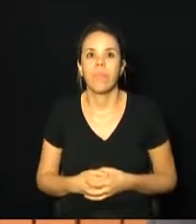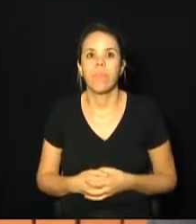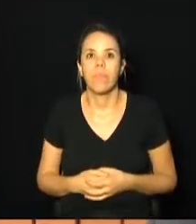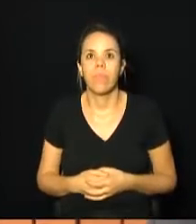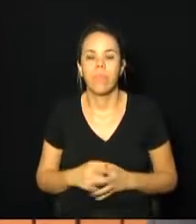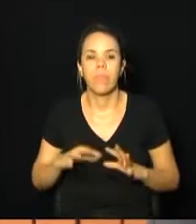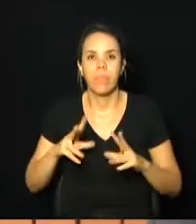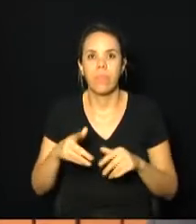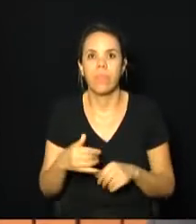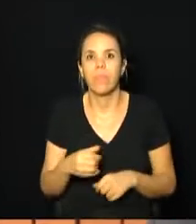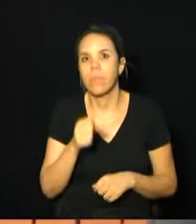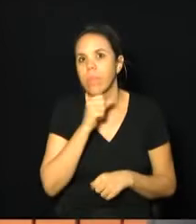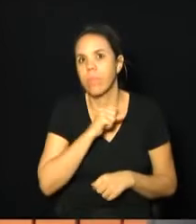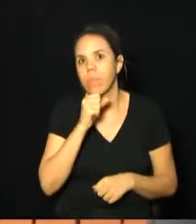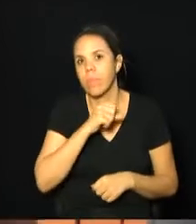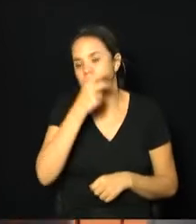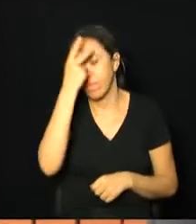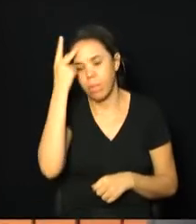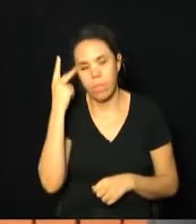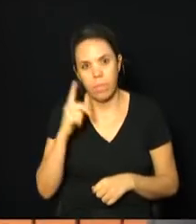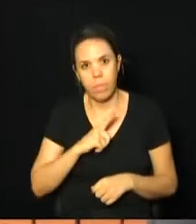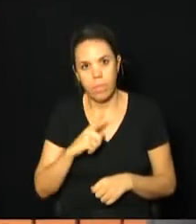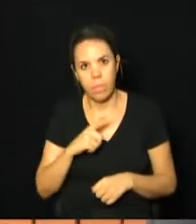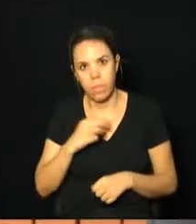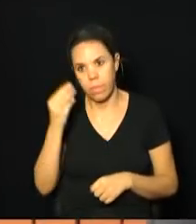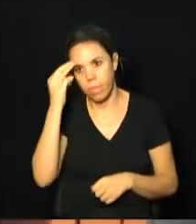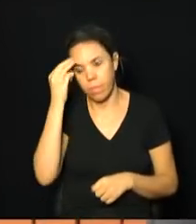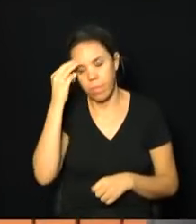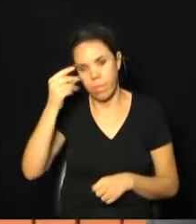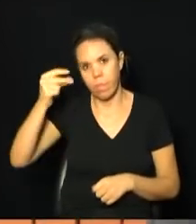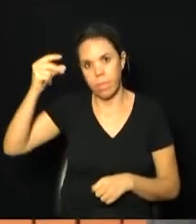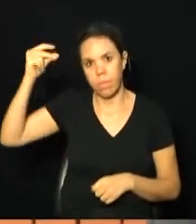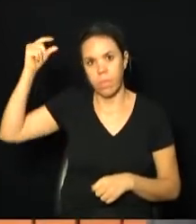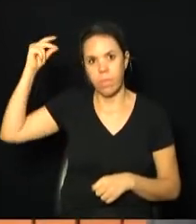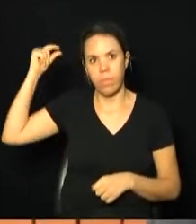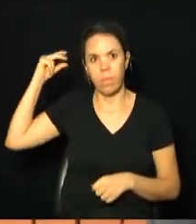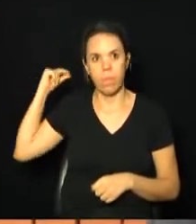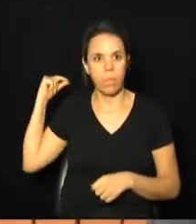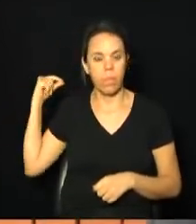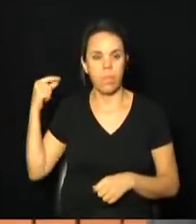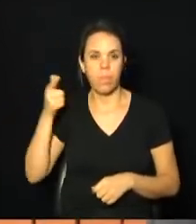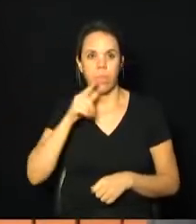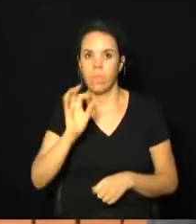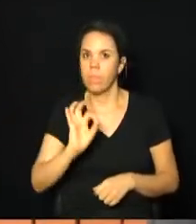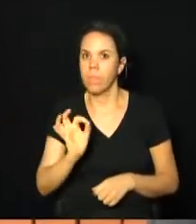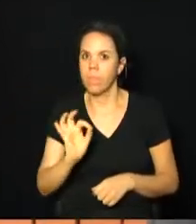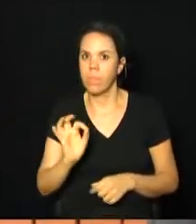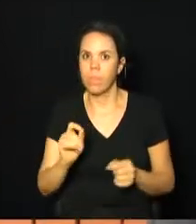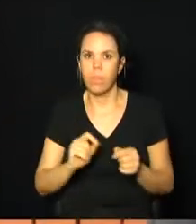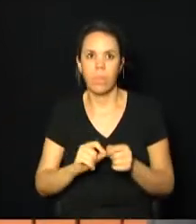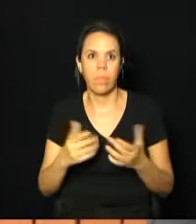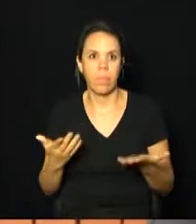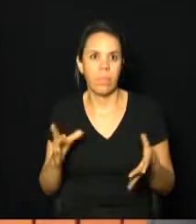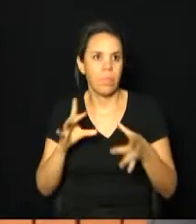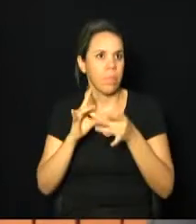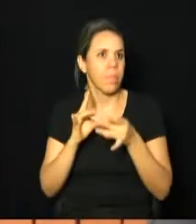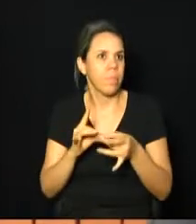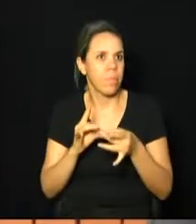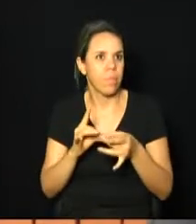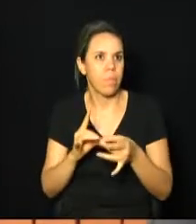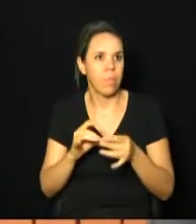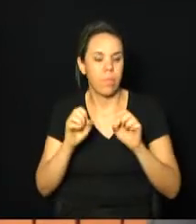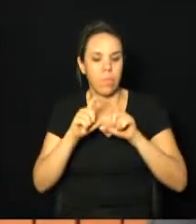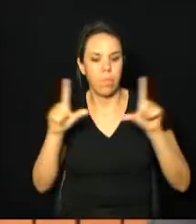E são todos de idade, pessoal que tem aquela mentalidade lá Então você não consegue uma parceria para